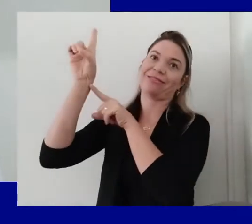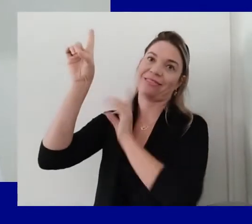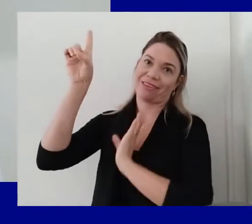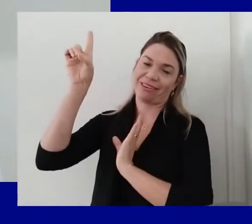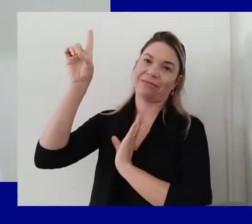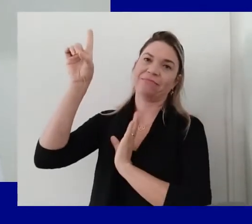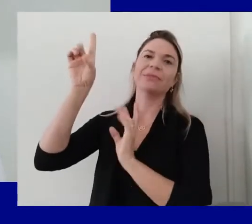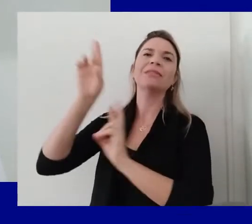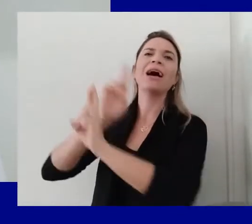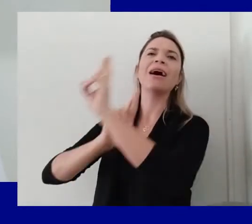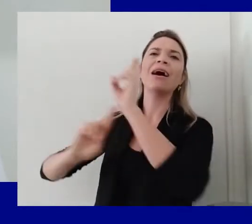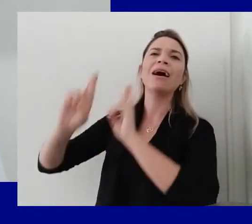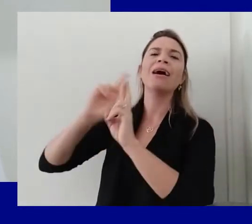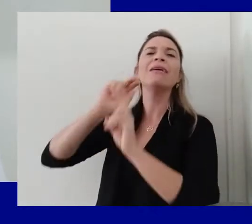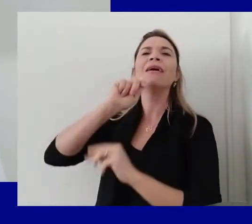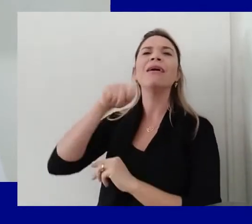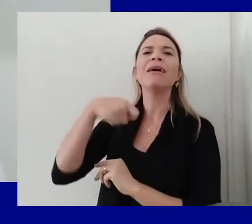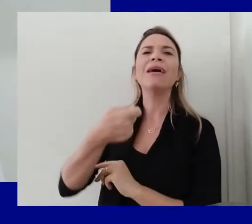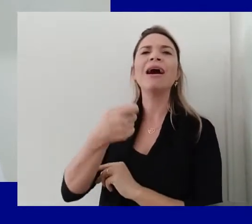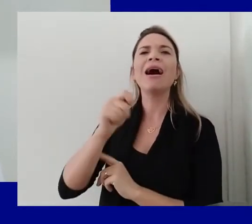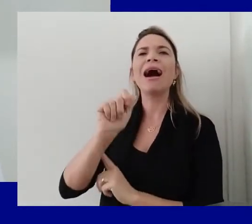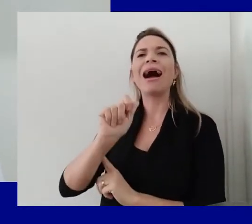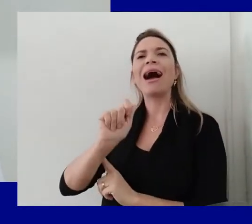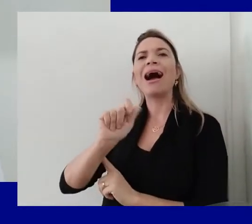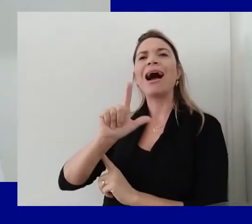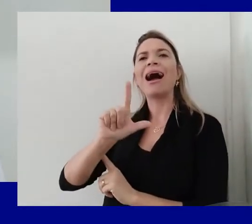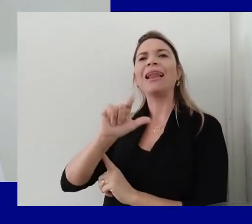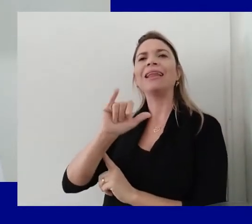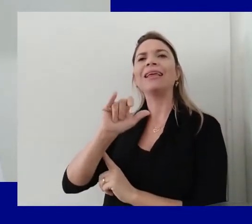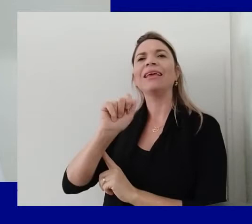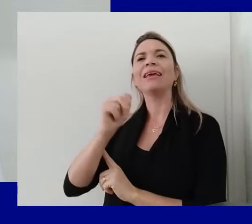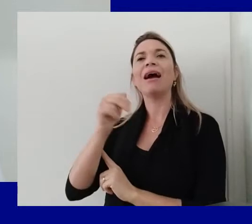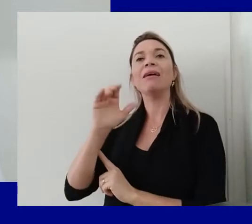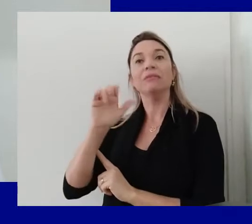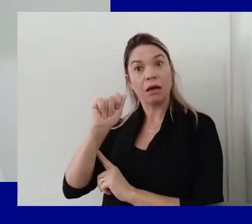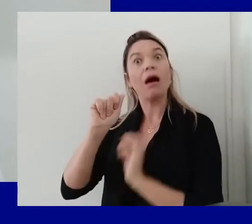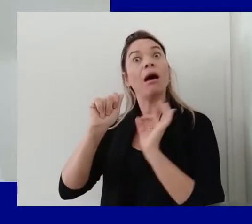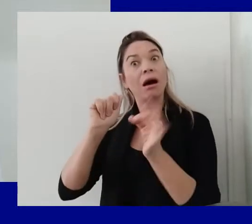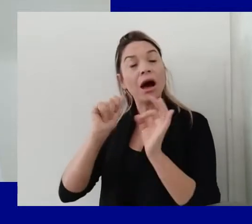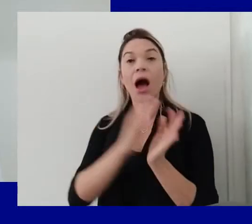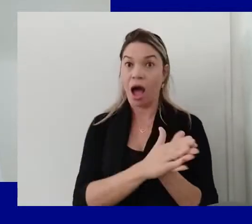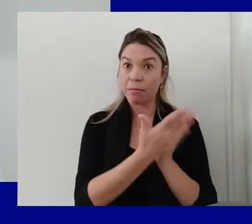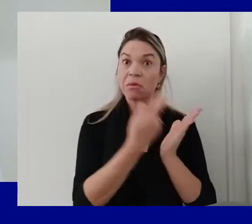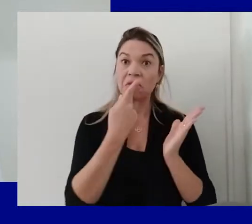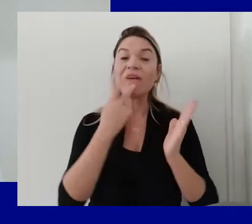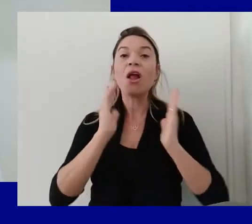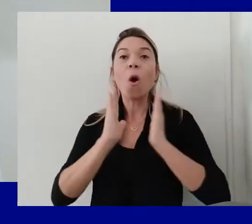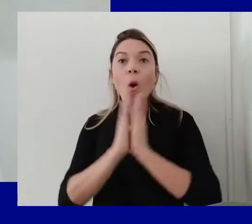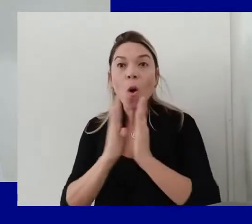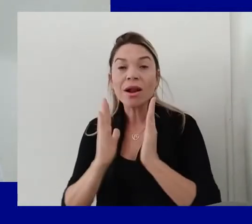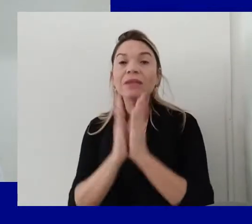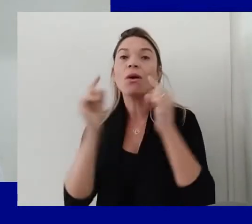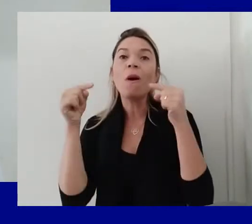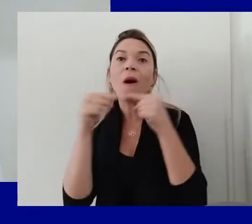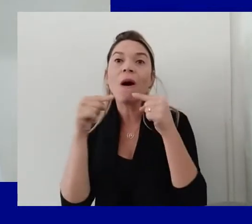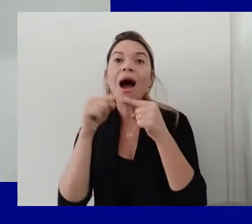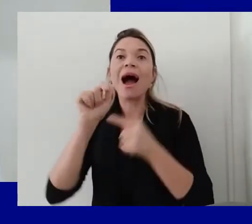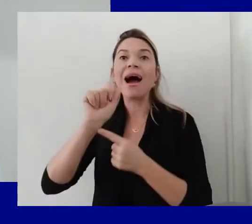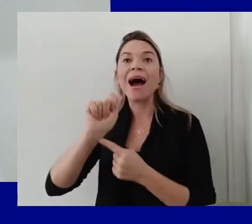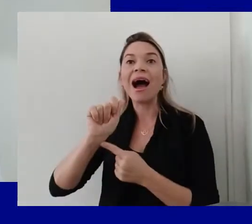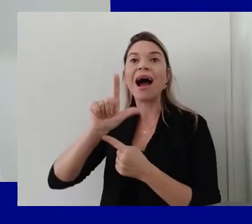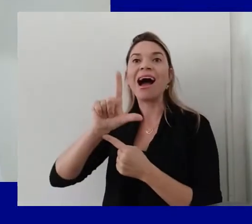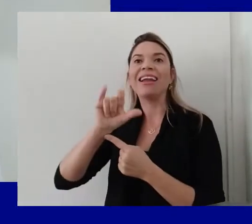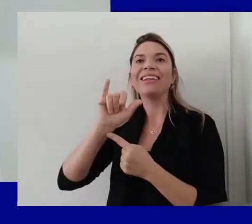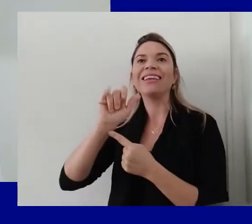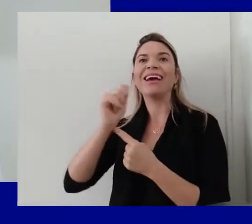aliança. Através da aliança com Deus, nós temos então a possibilidade de um diálogo com